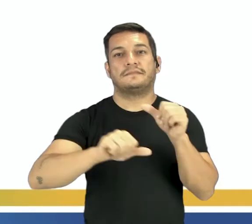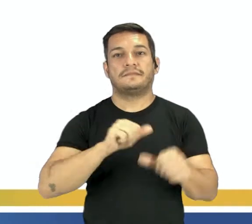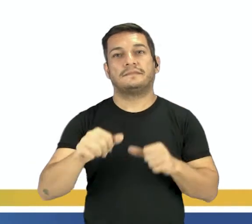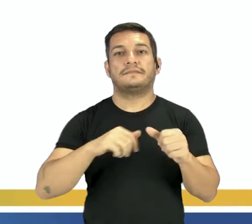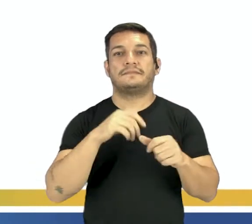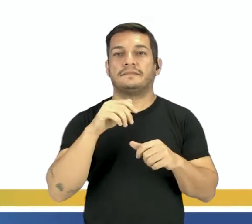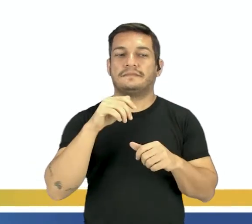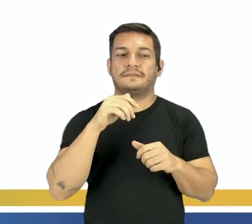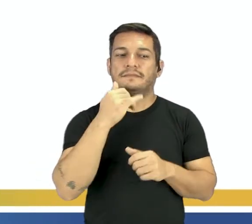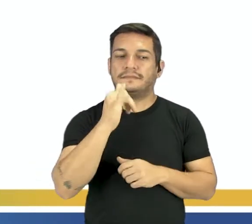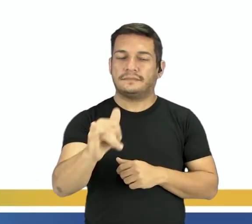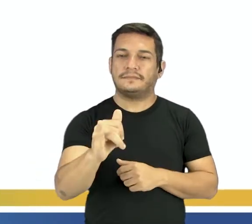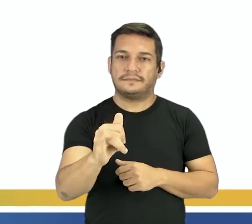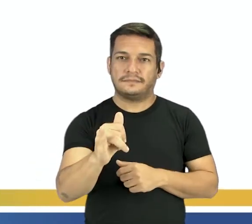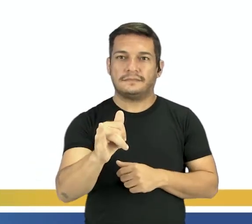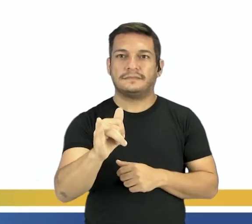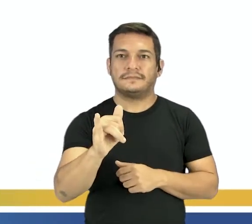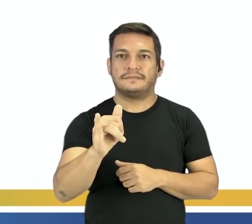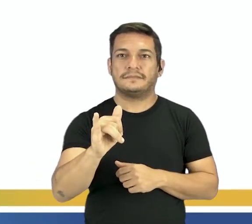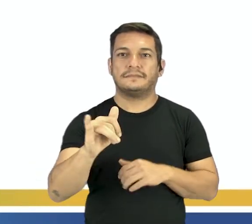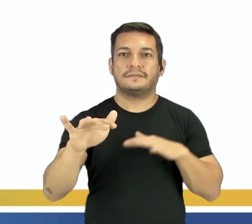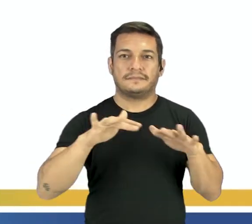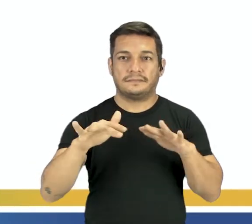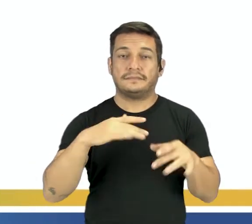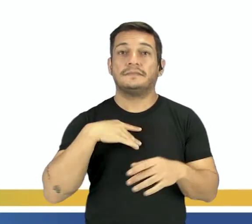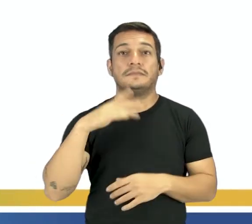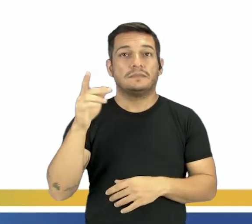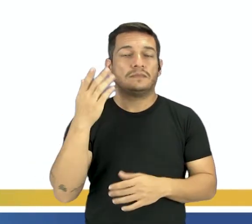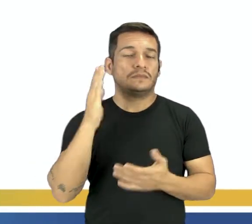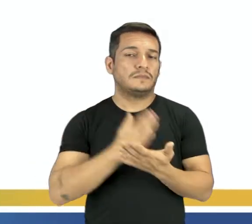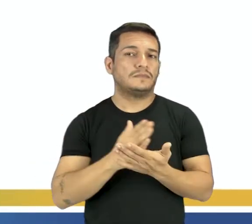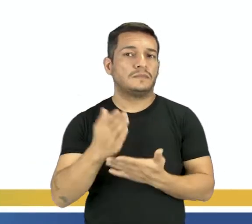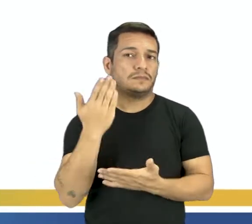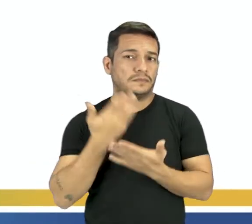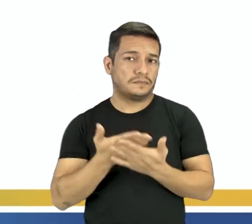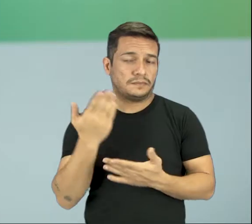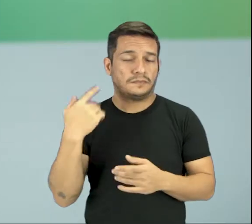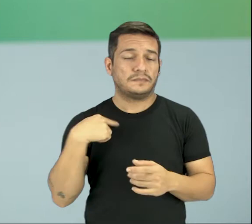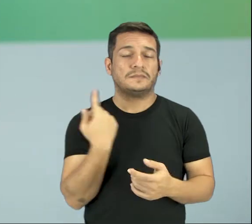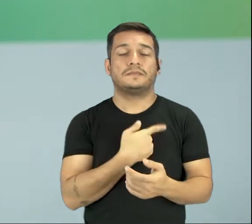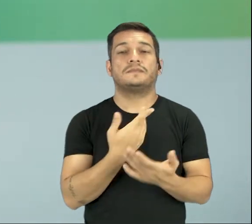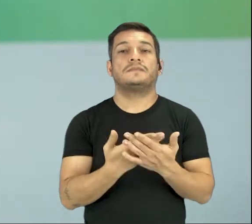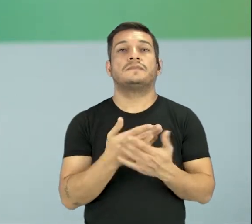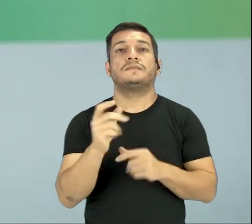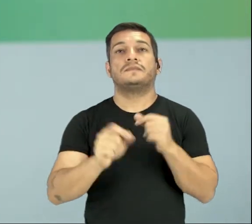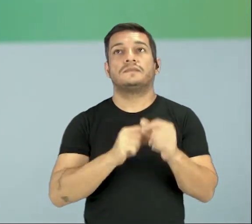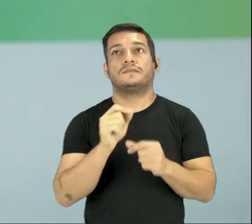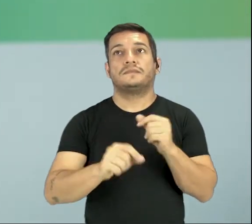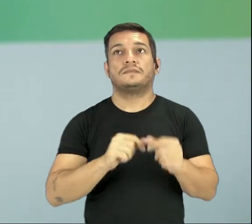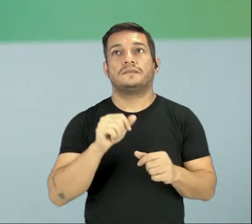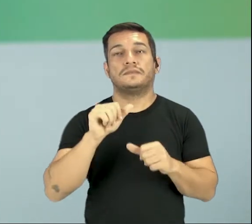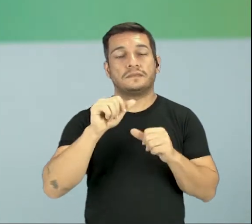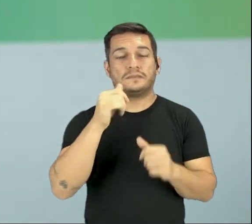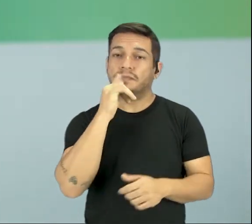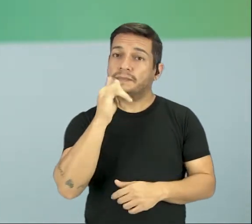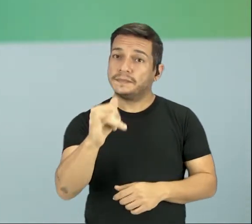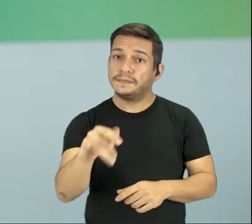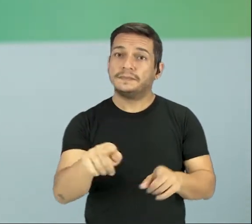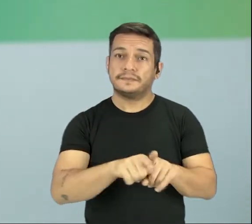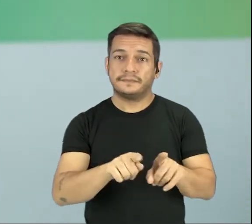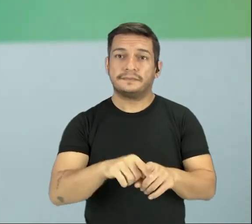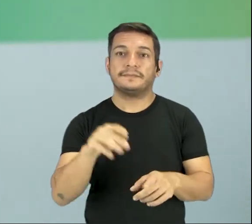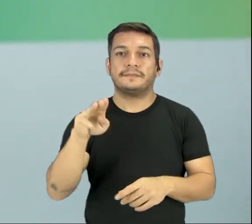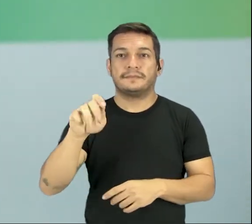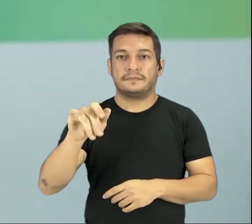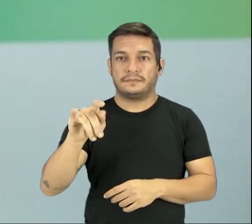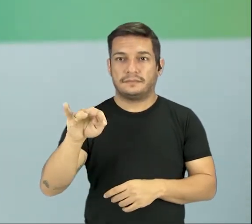da indução eletromagnética. Lembrando que há uns dias, há algumas aulas a gente vem estudando sobre eletricidade,